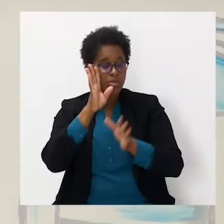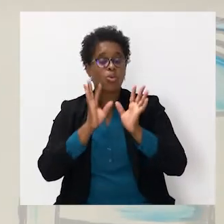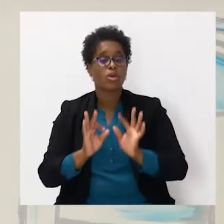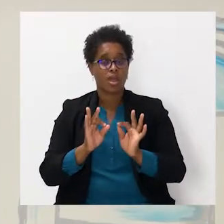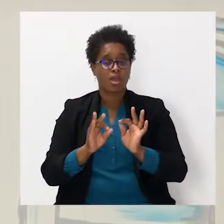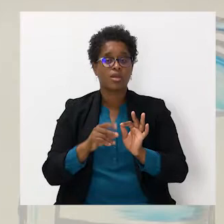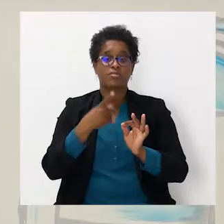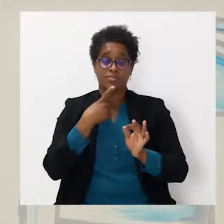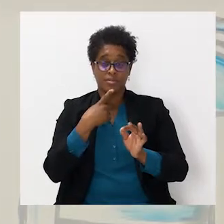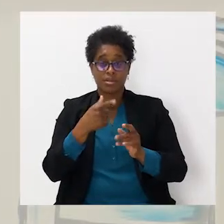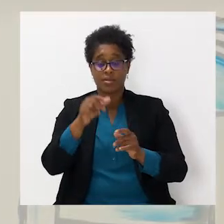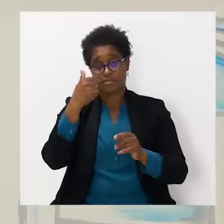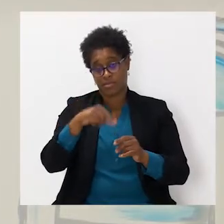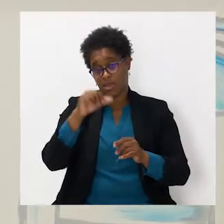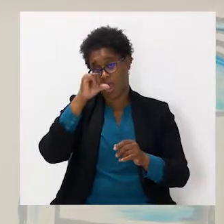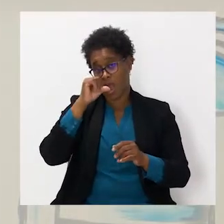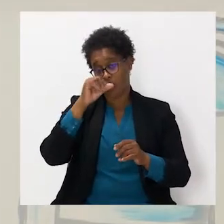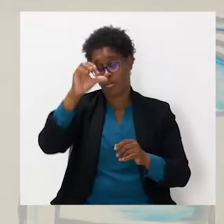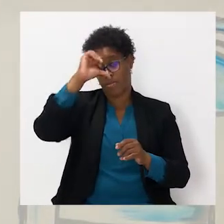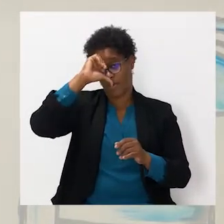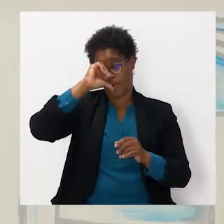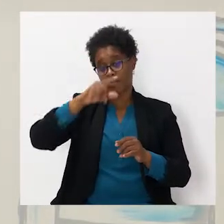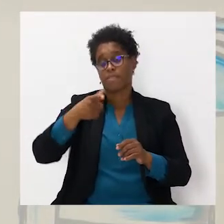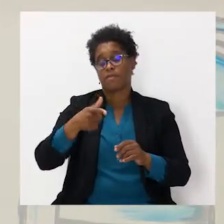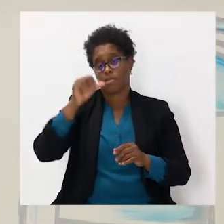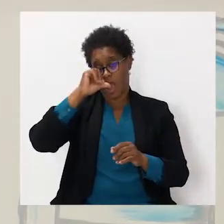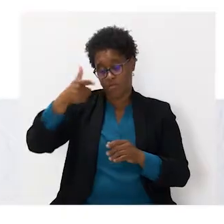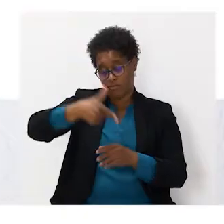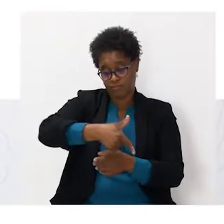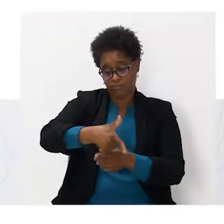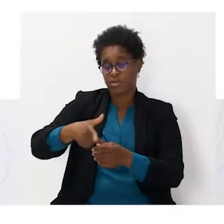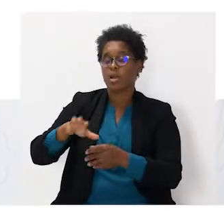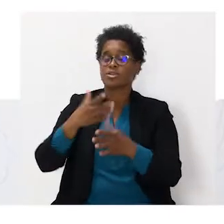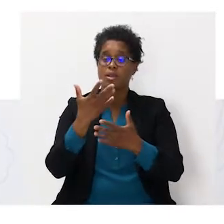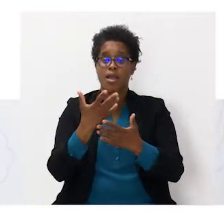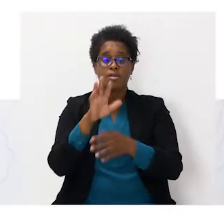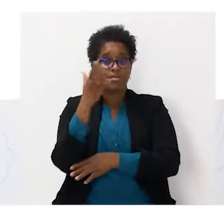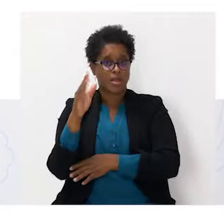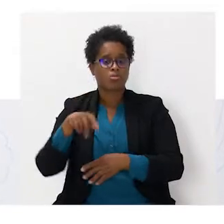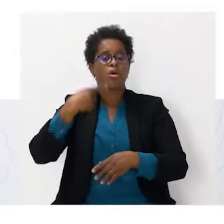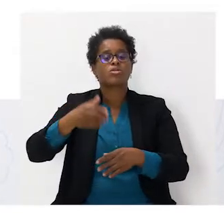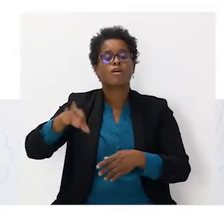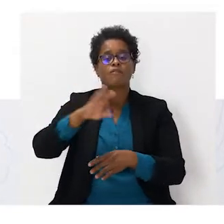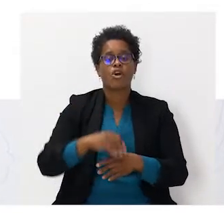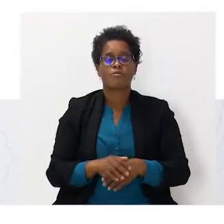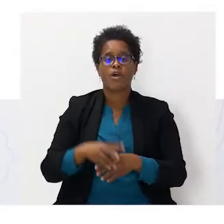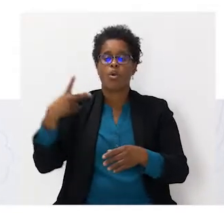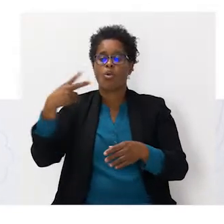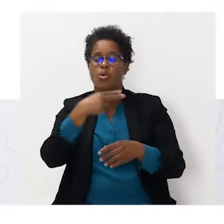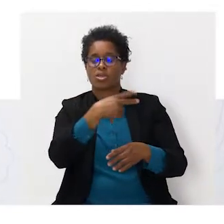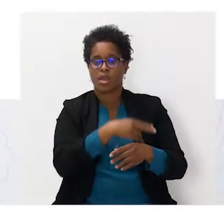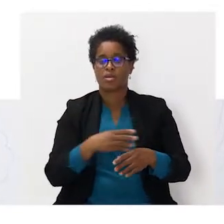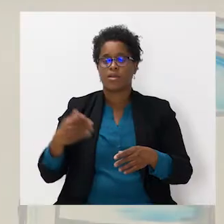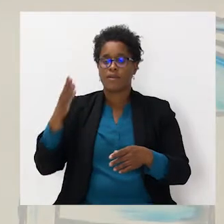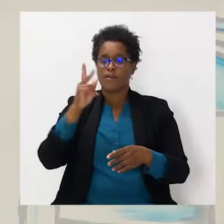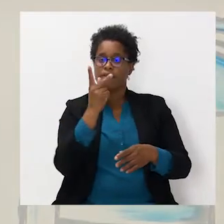Precisam de beber, precisam de água. Então vamos regar as plantas. Uma outra forma, vedar. Vedar significa